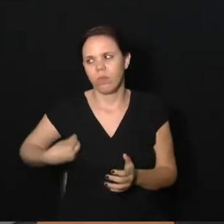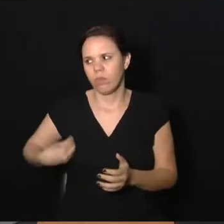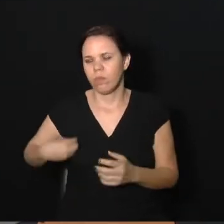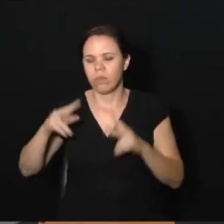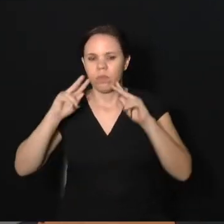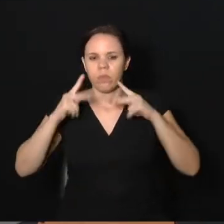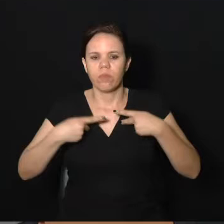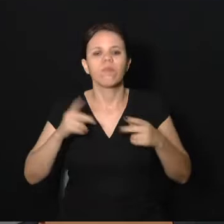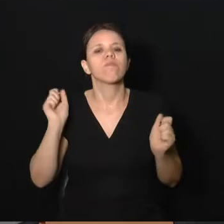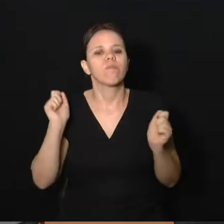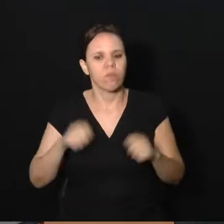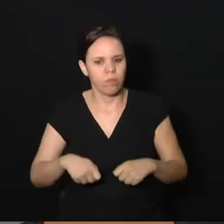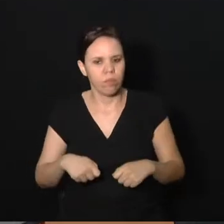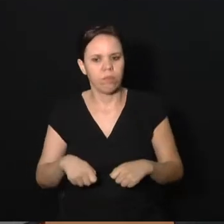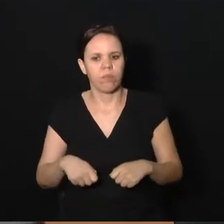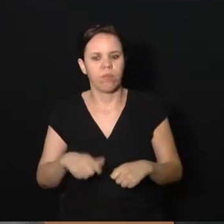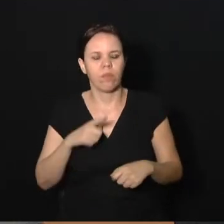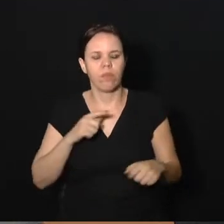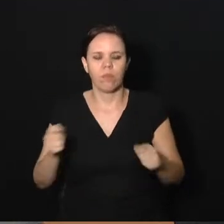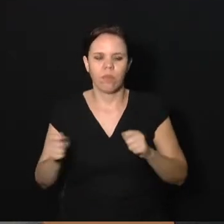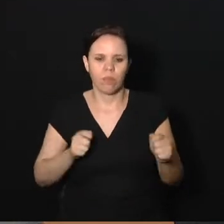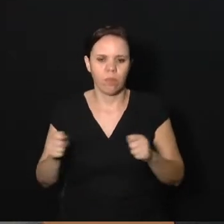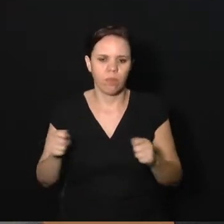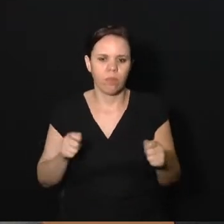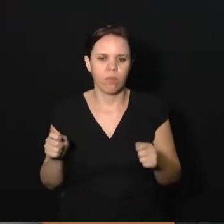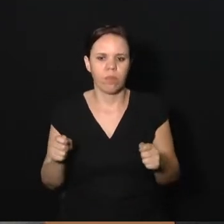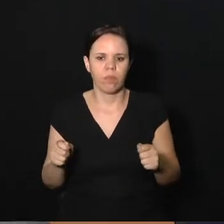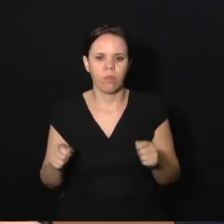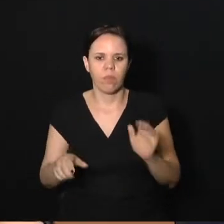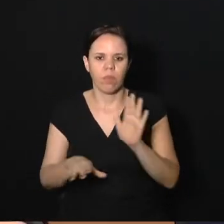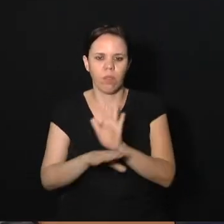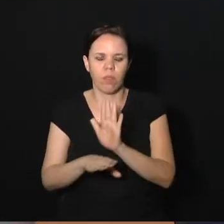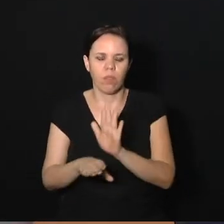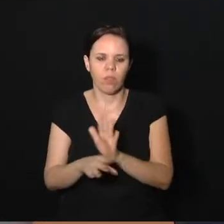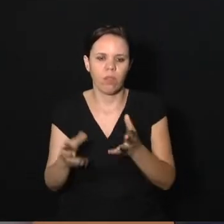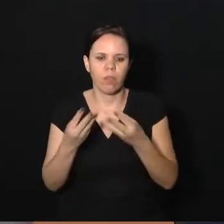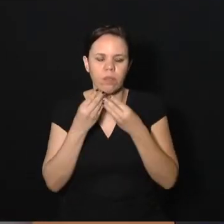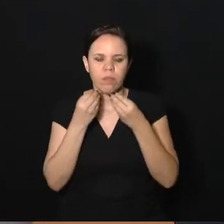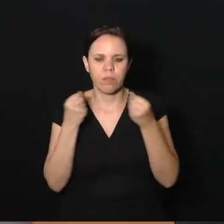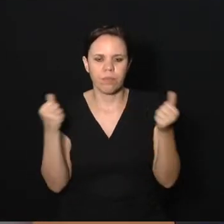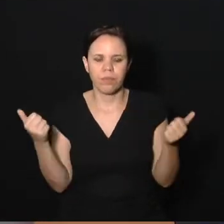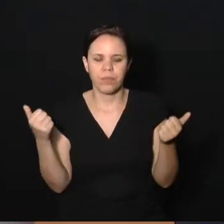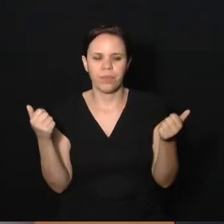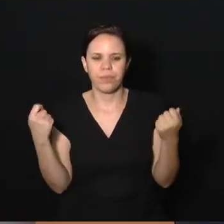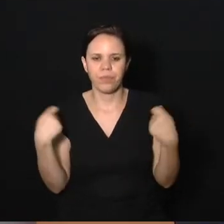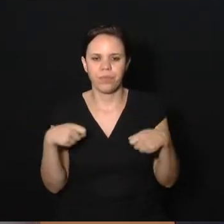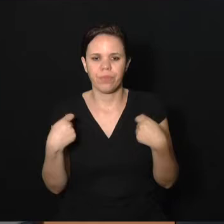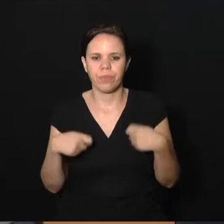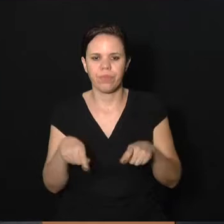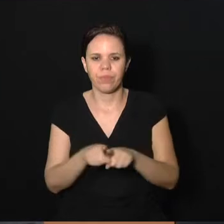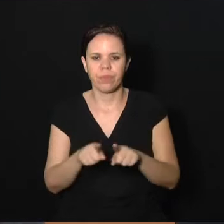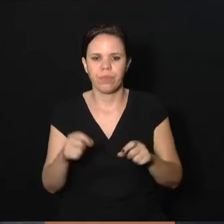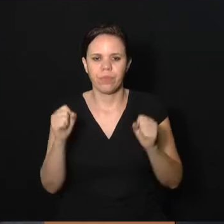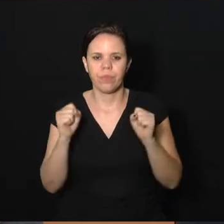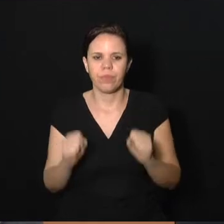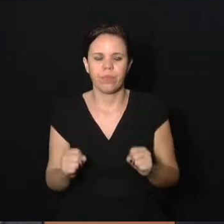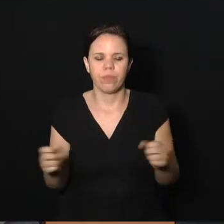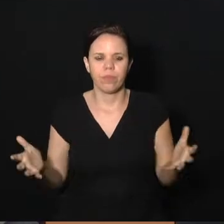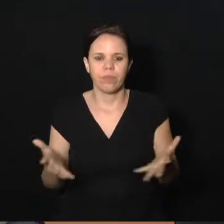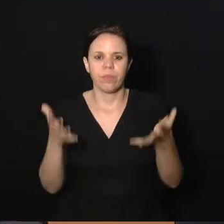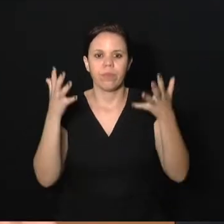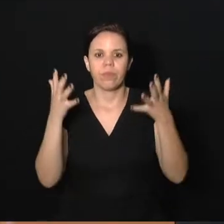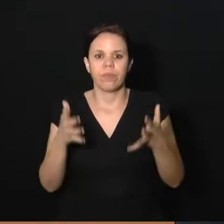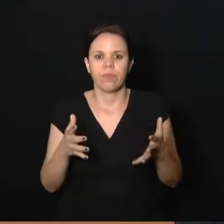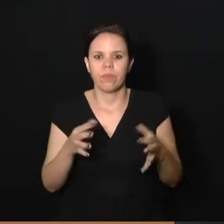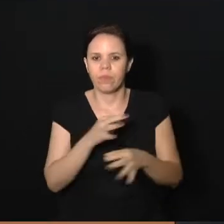possam realmente ser equilibradas, possam ter todas as qualidades necessárias para que possamos produzir um